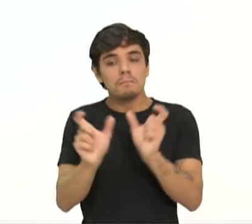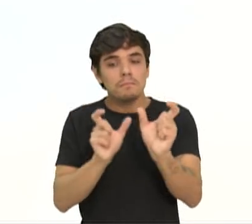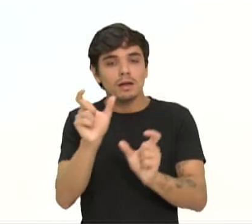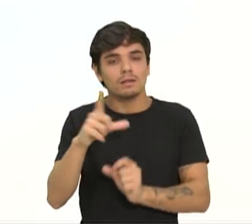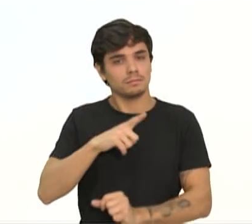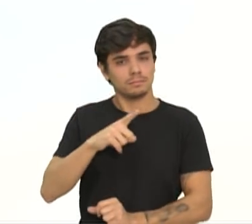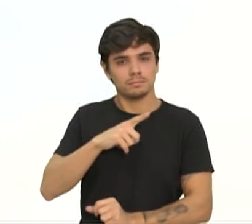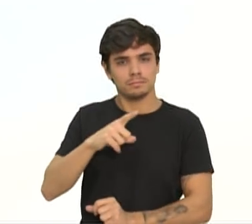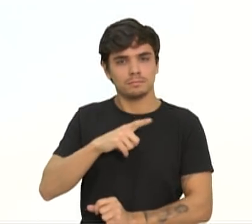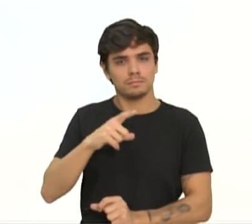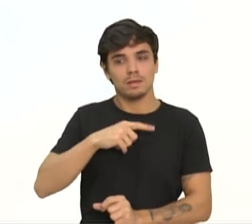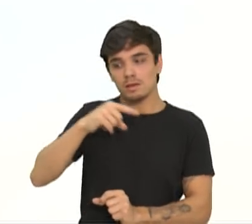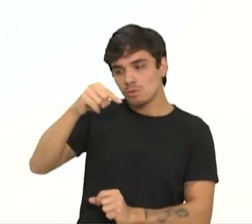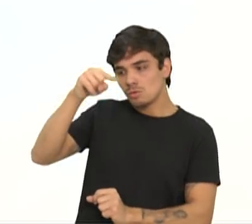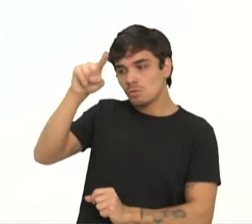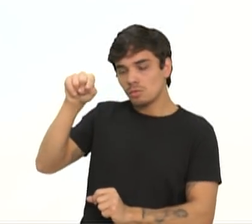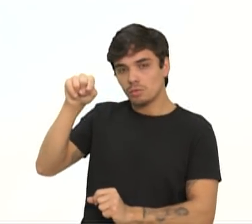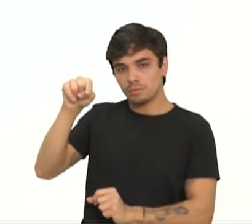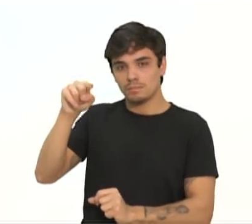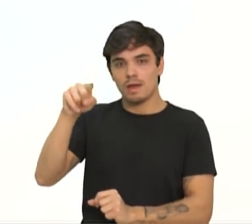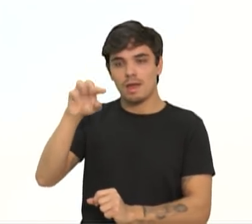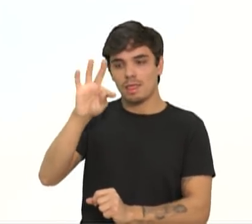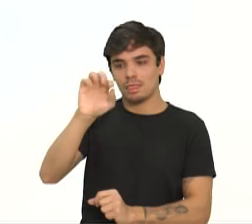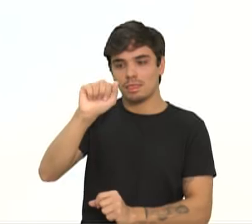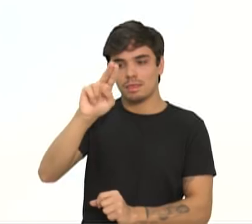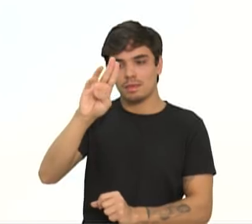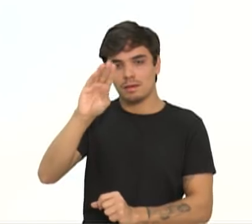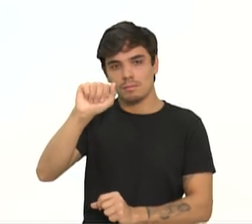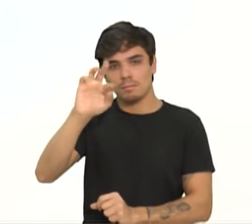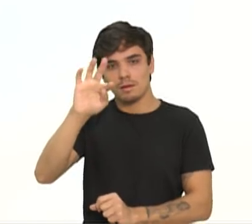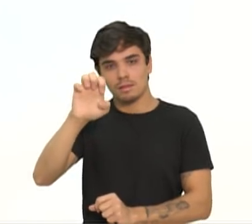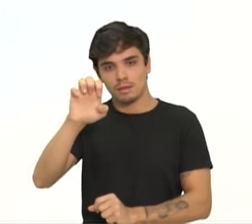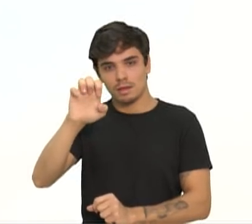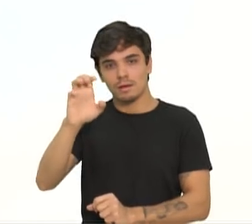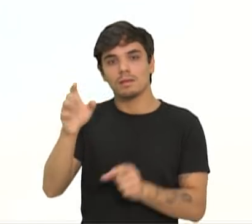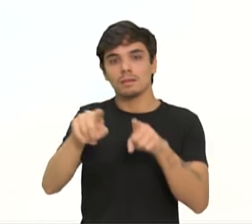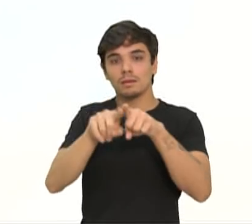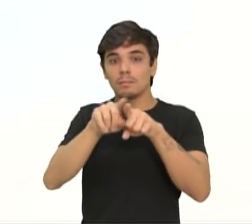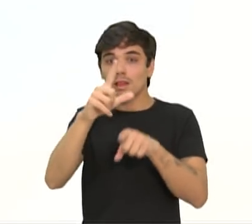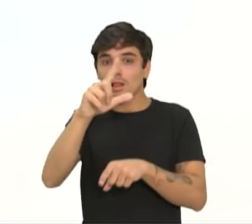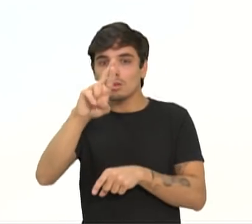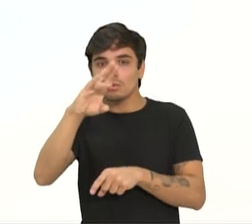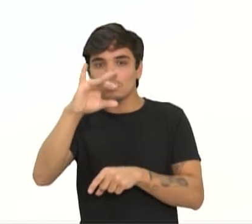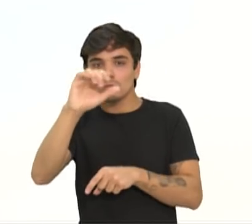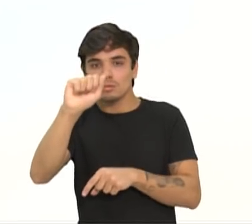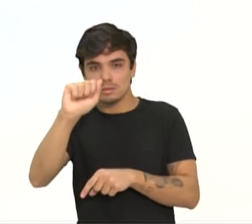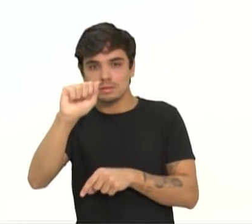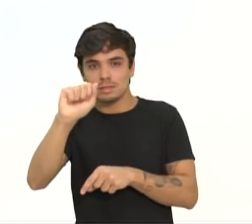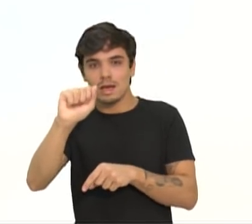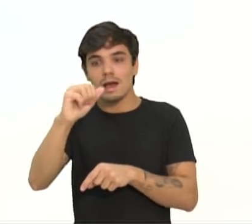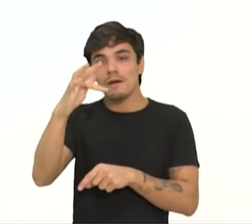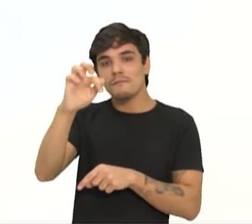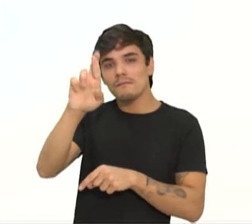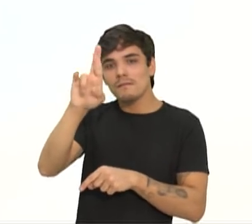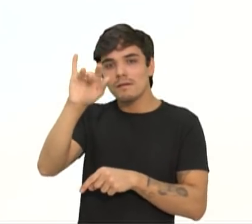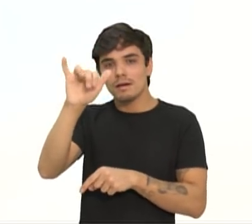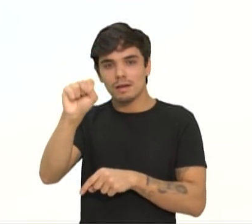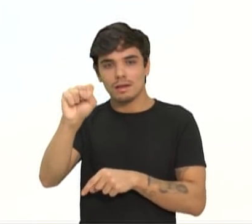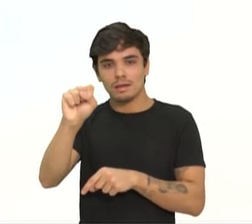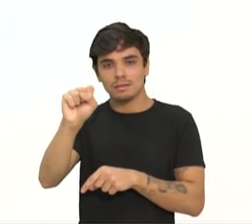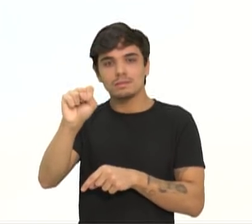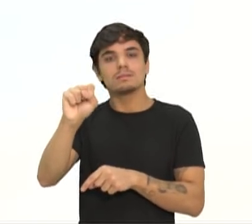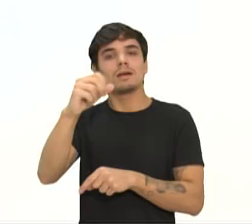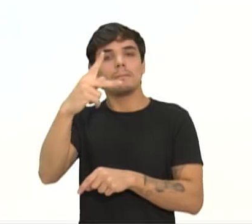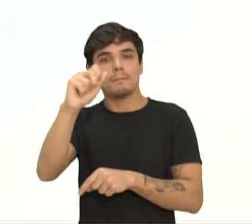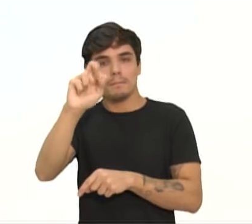temos acentuadas são Taubaté, Lúcia, férias e Paraíba. Você já